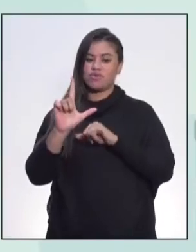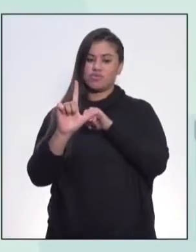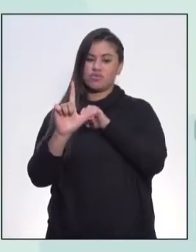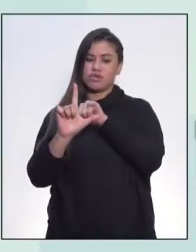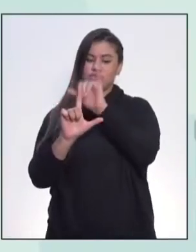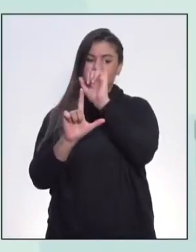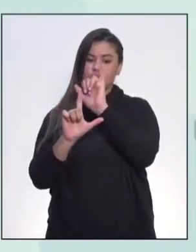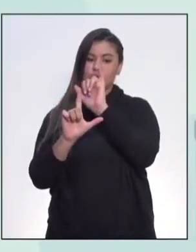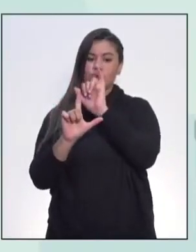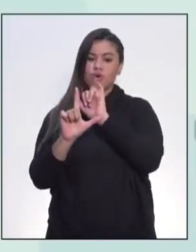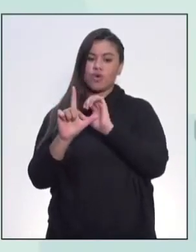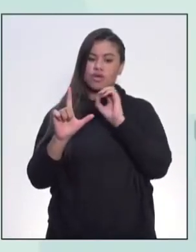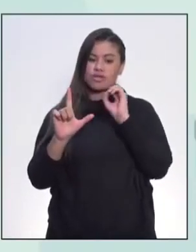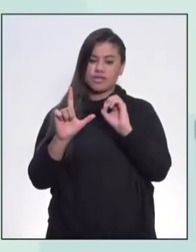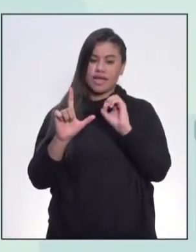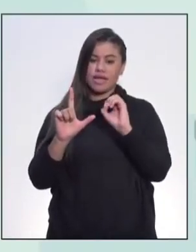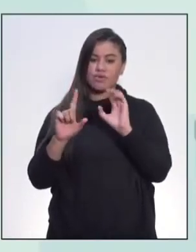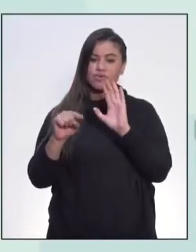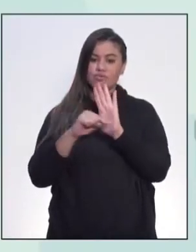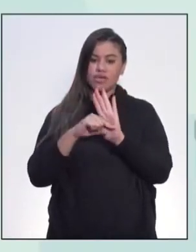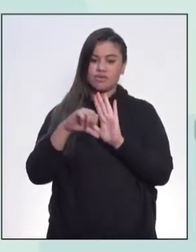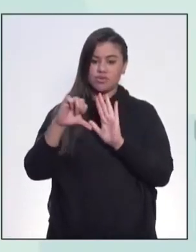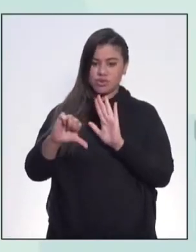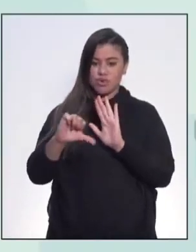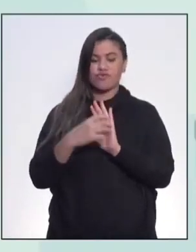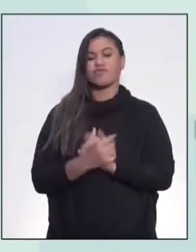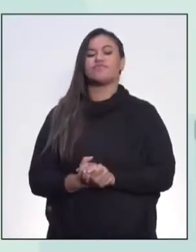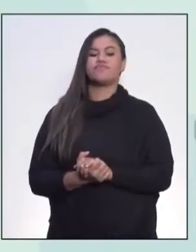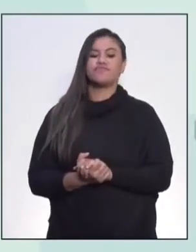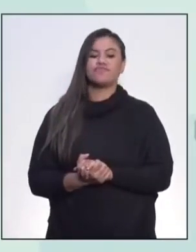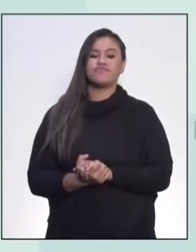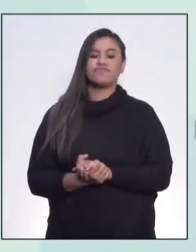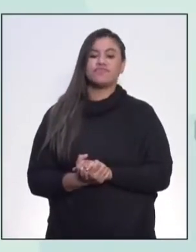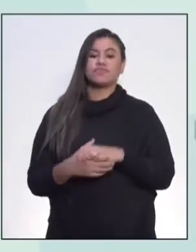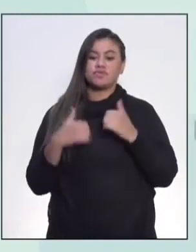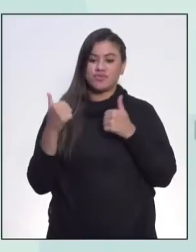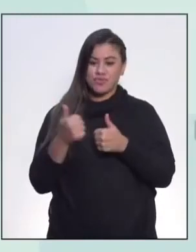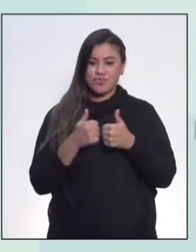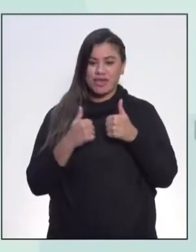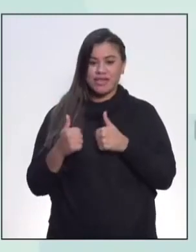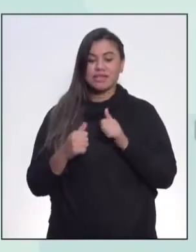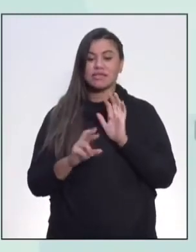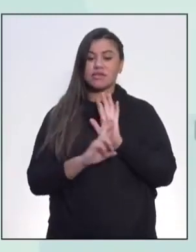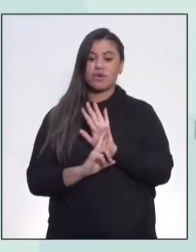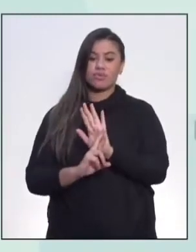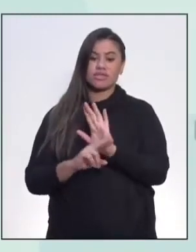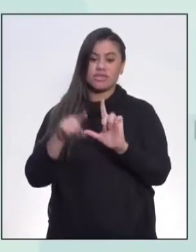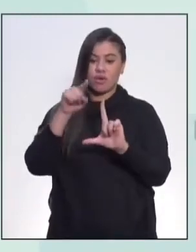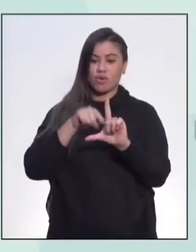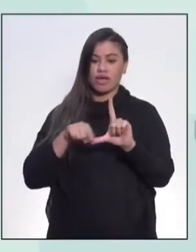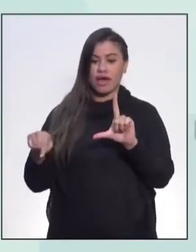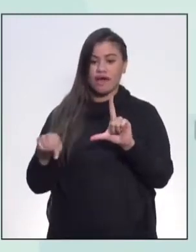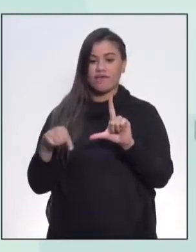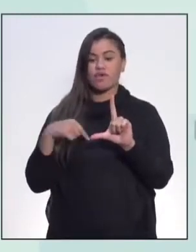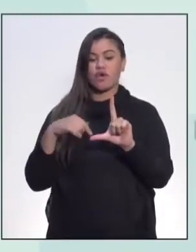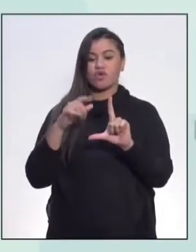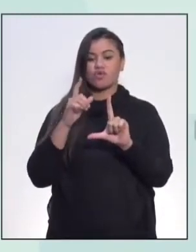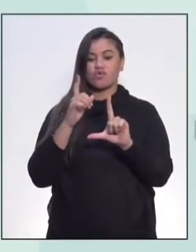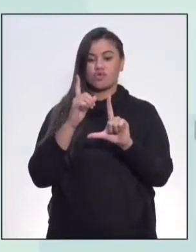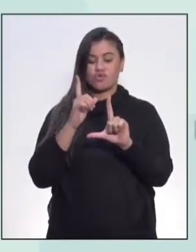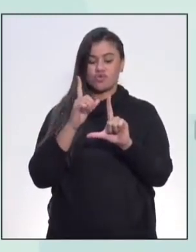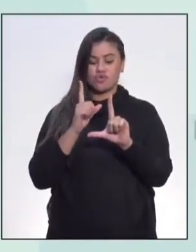0 com -9. Tudo bem? Então, na hora que a gente vai representar o gráfico dessa função, no x eu vou marcar